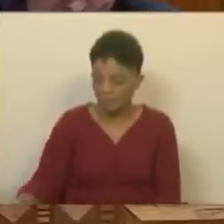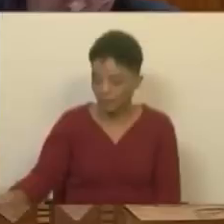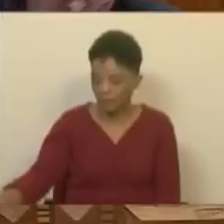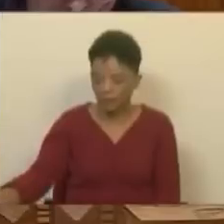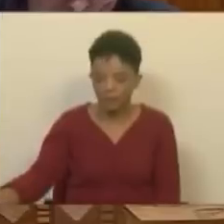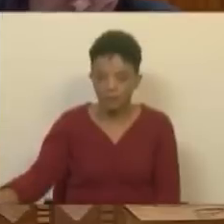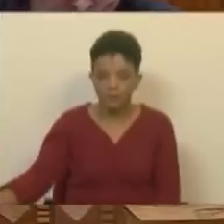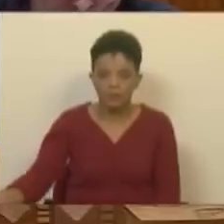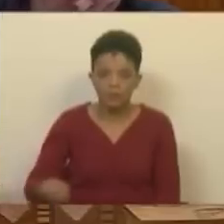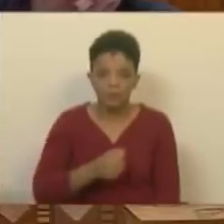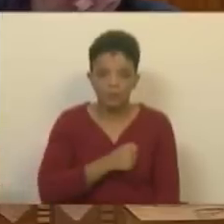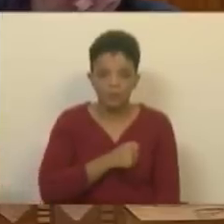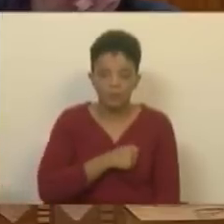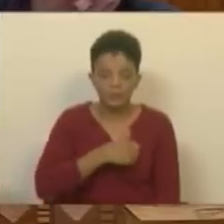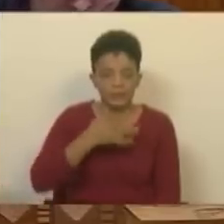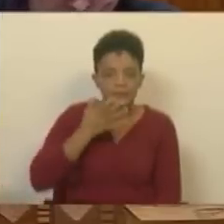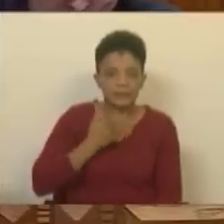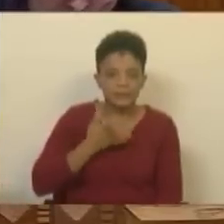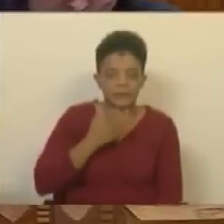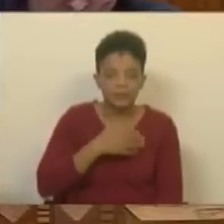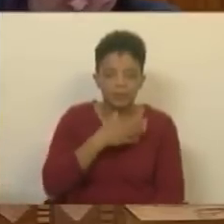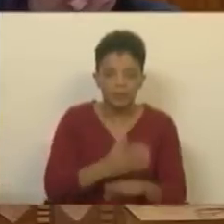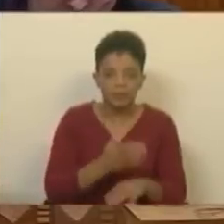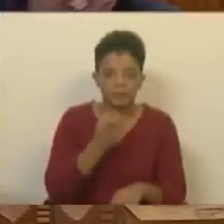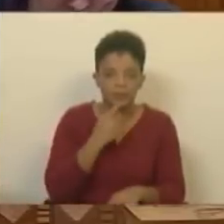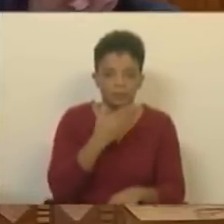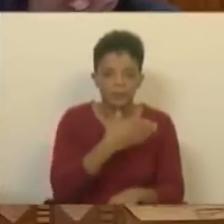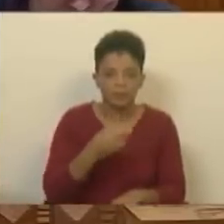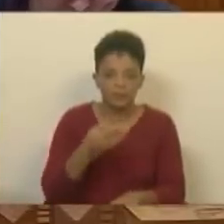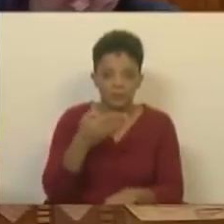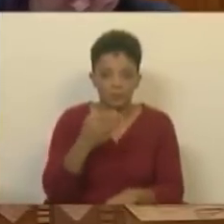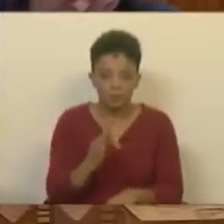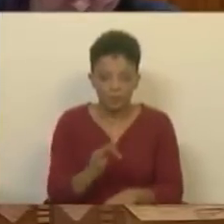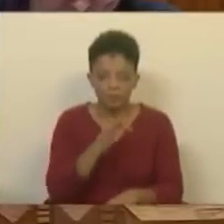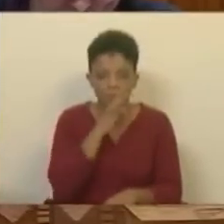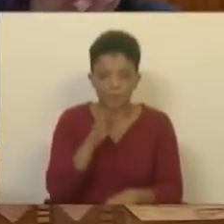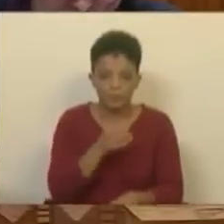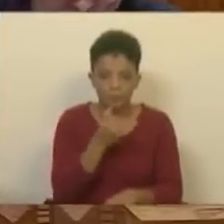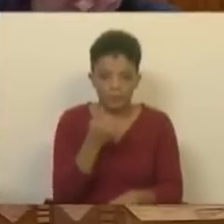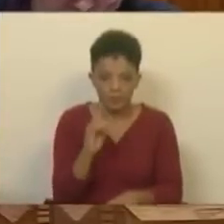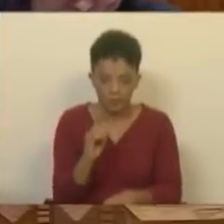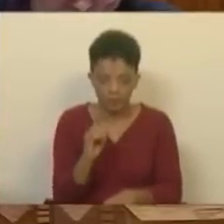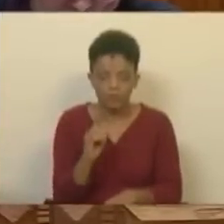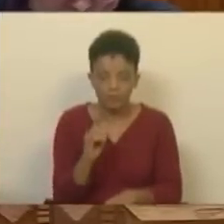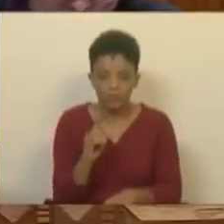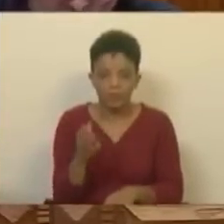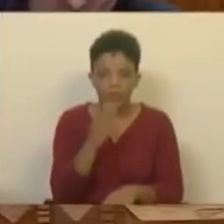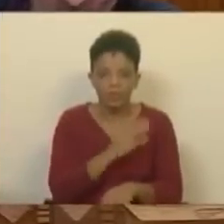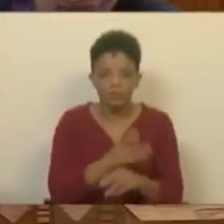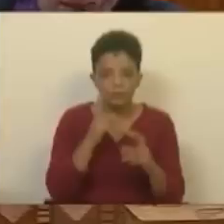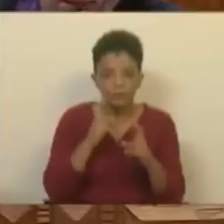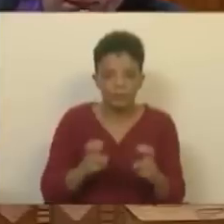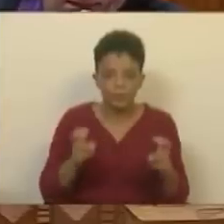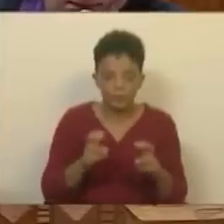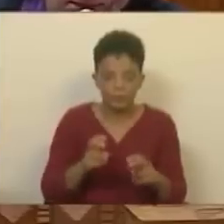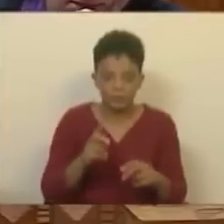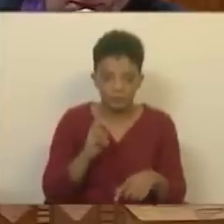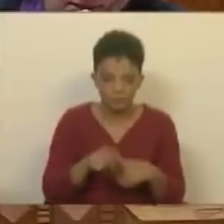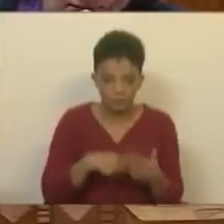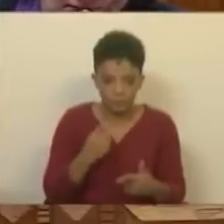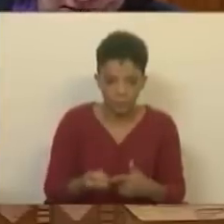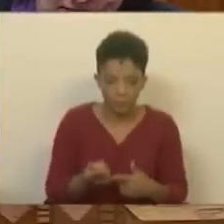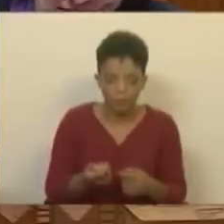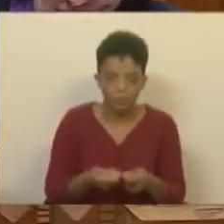com digna até 25 de abril de 1974 repensa às 26.000 famílias que então tinham sido identificadas e que depois